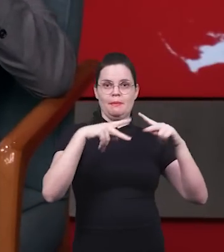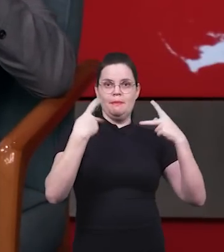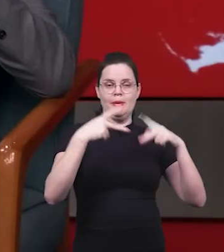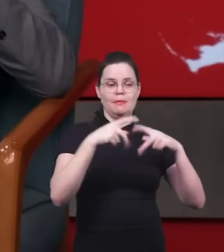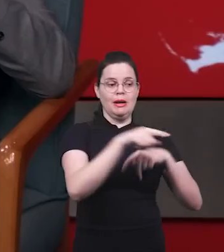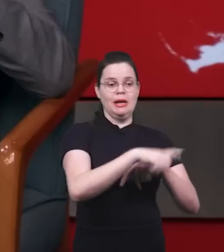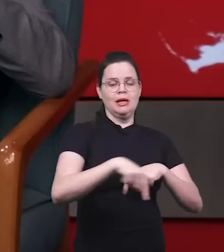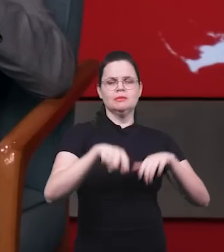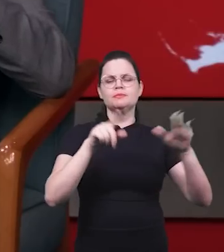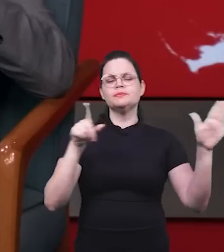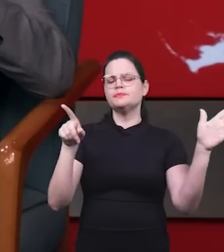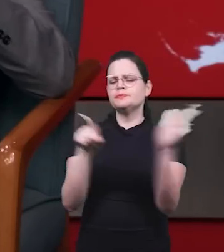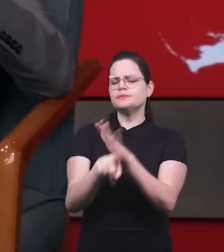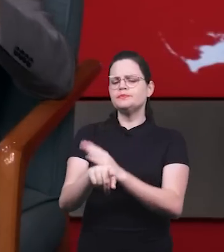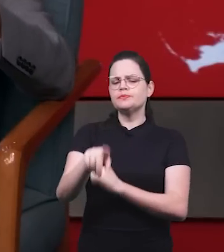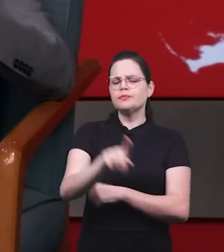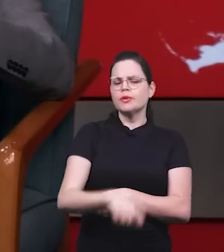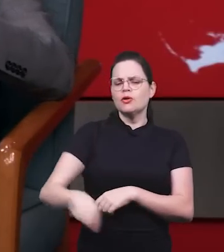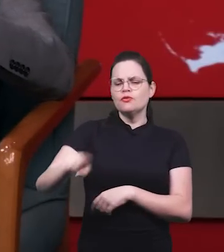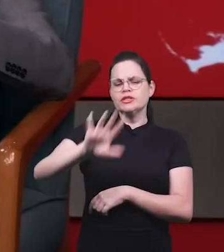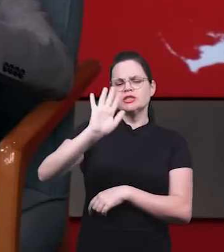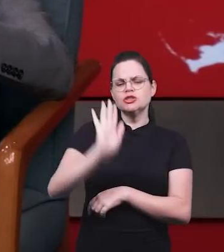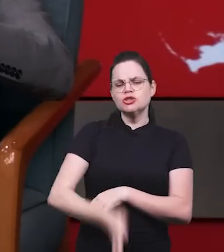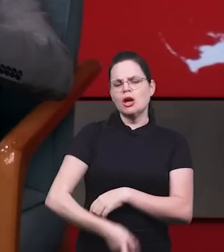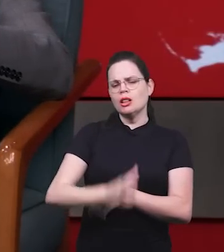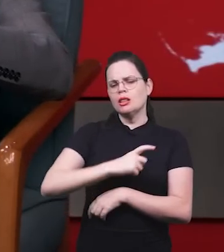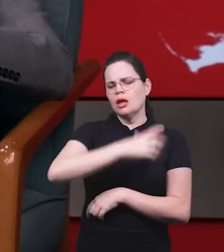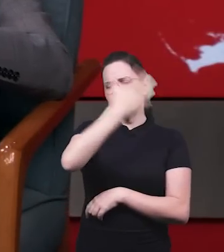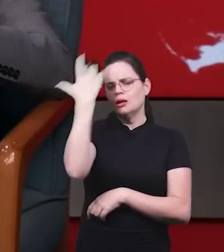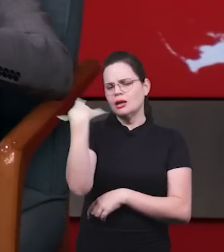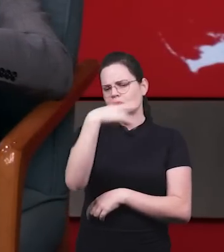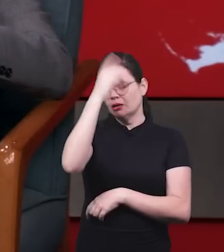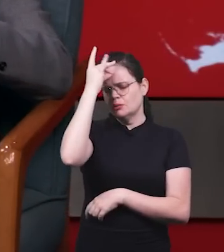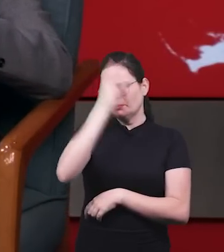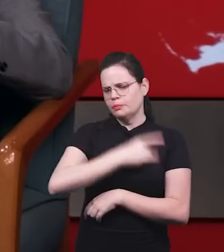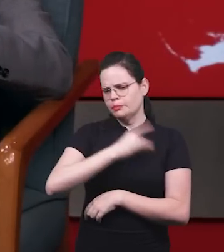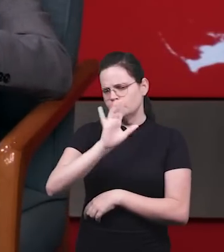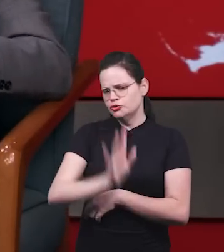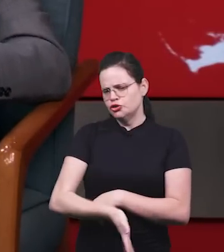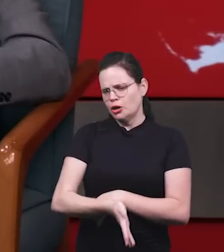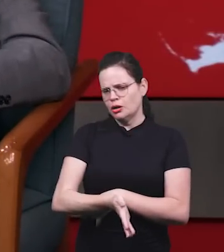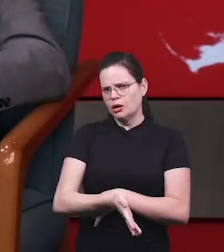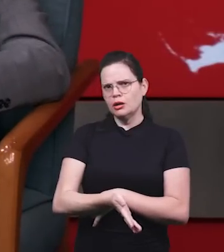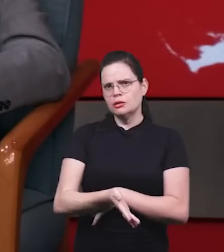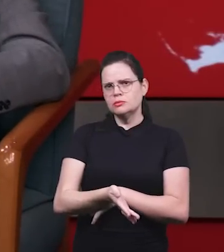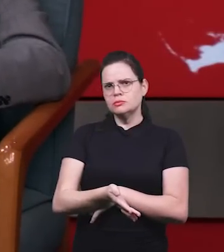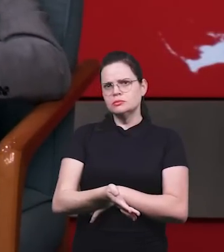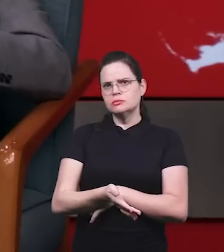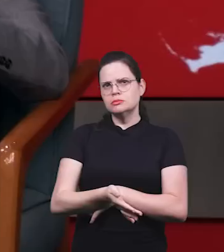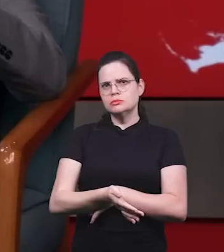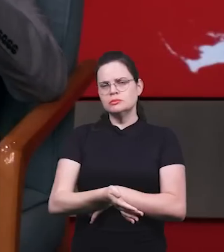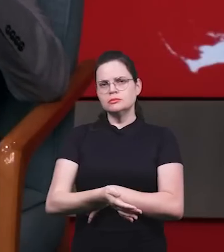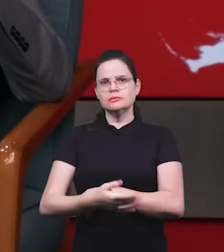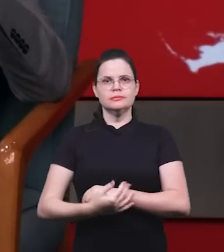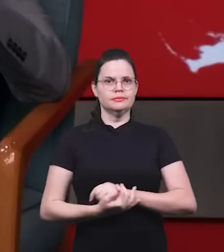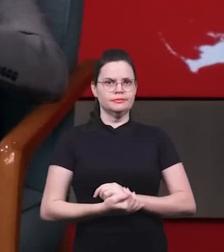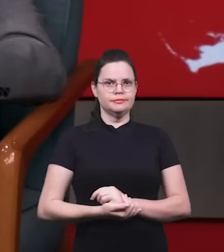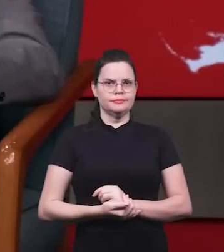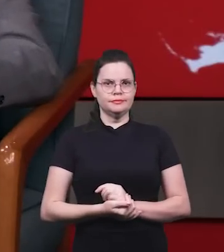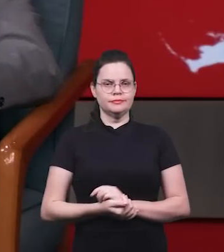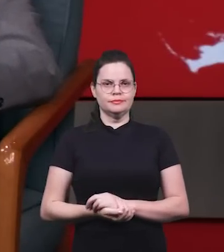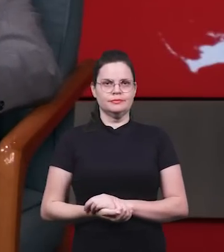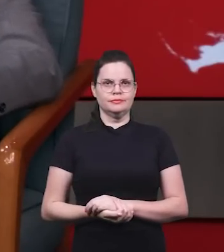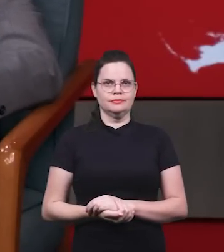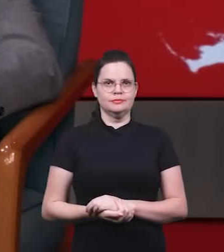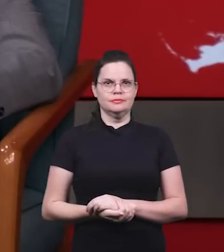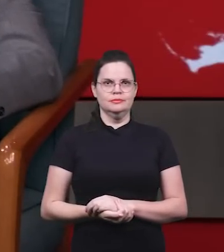irmãos se aqueles irmãos haviam sido batizados com o Espírito Santo. Meus irmãos,